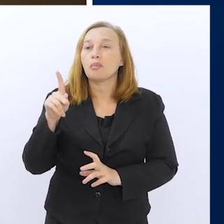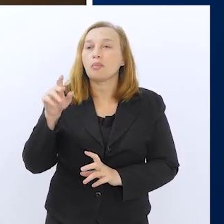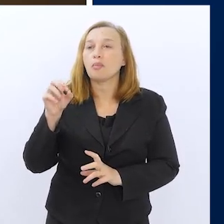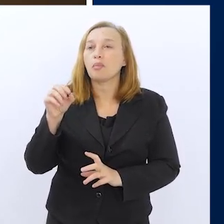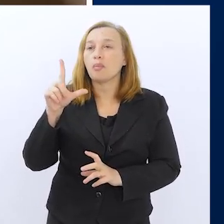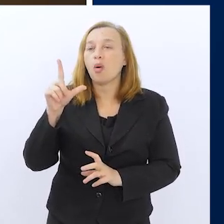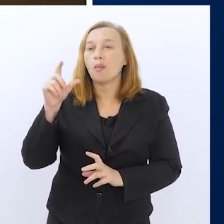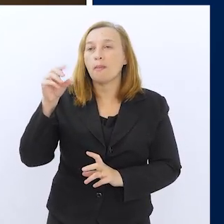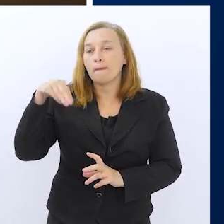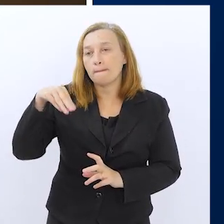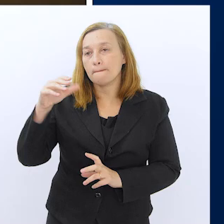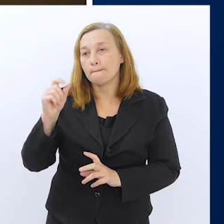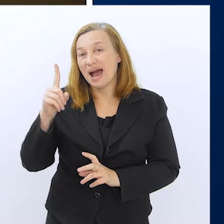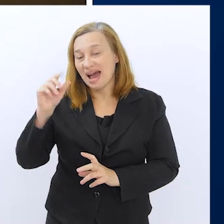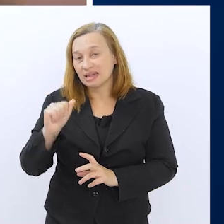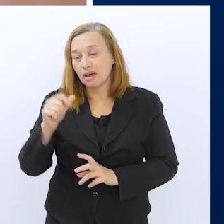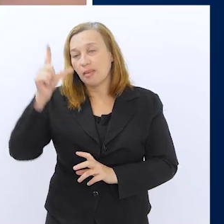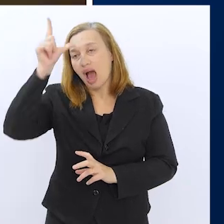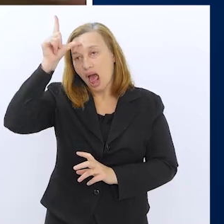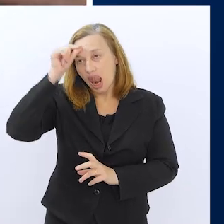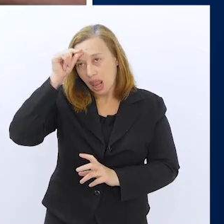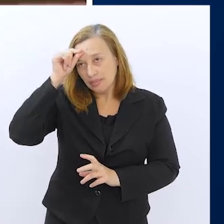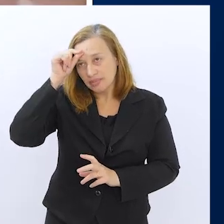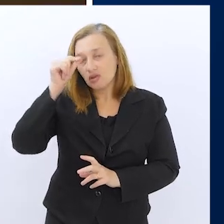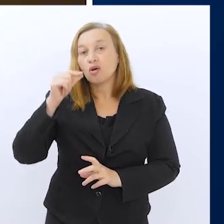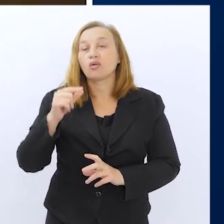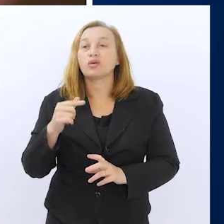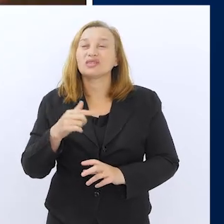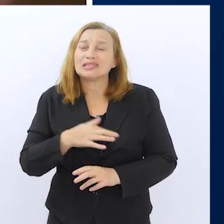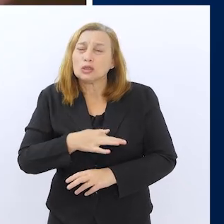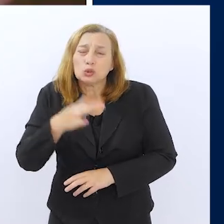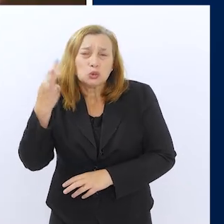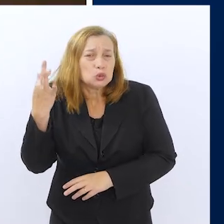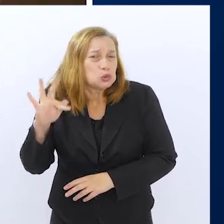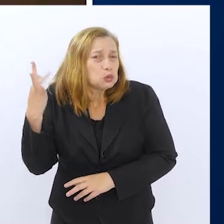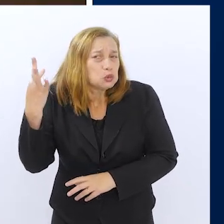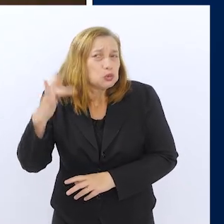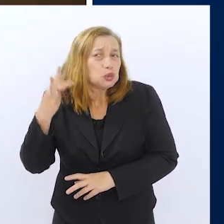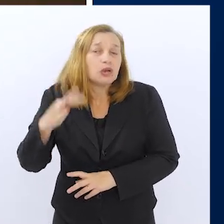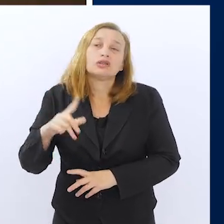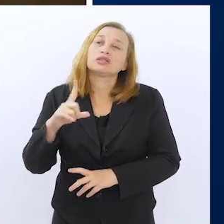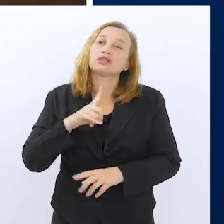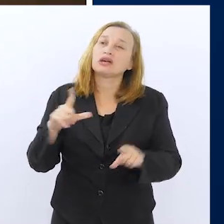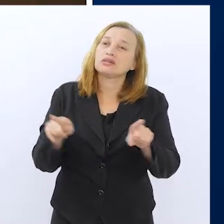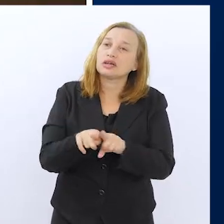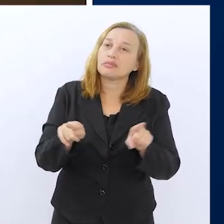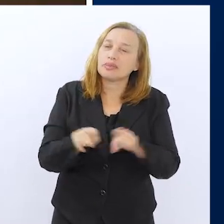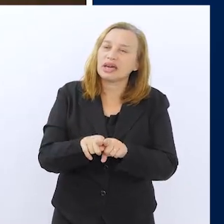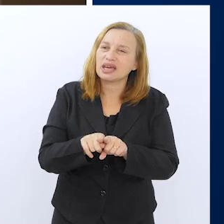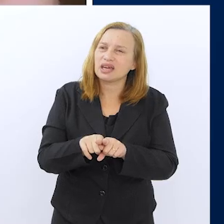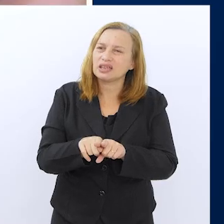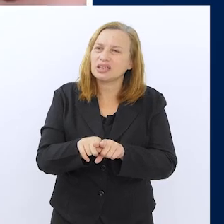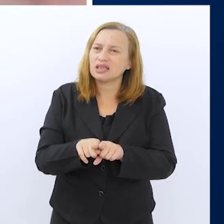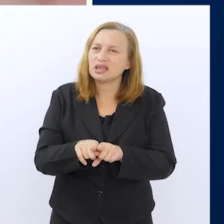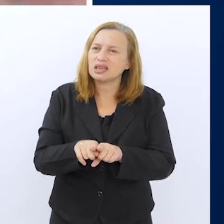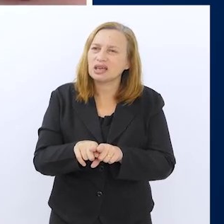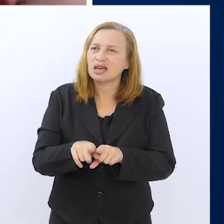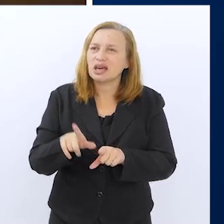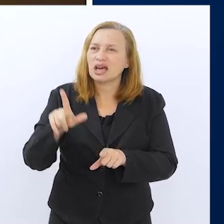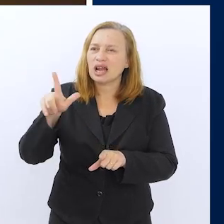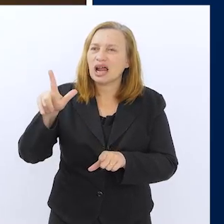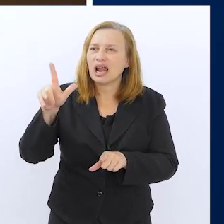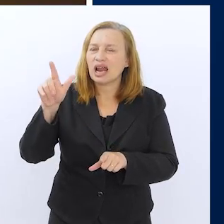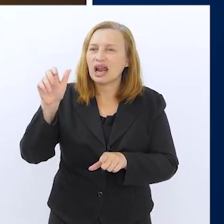as pomadas que a gente pode usar para alívio quando a mãe está com fissura. né? Hoje em dia temos também